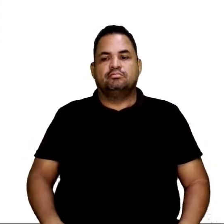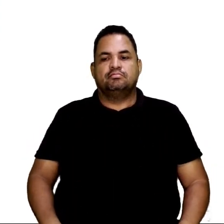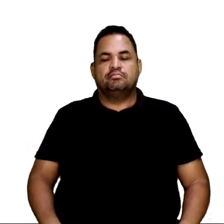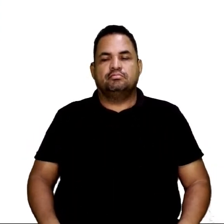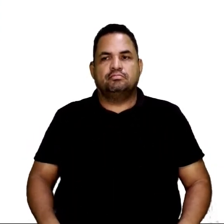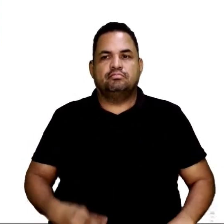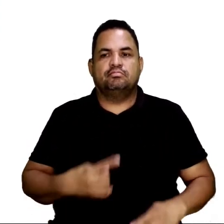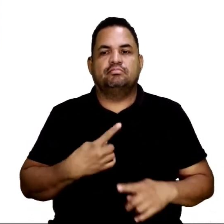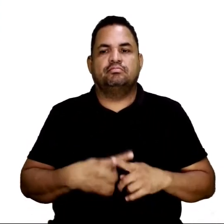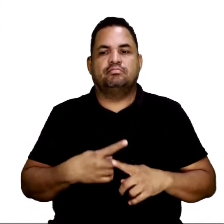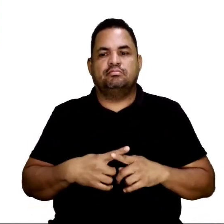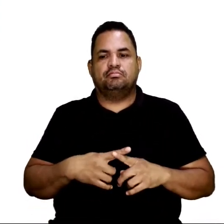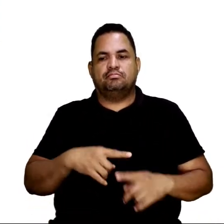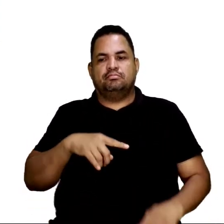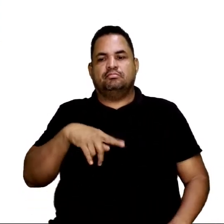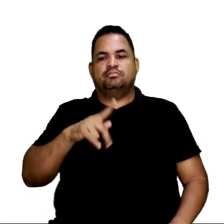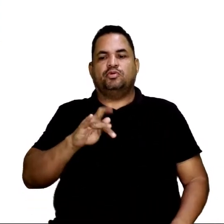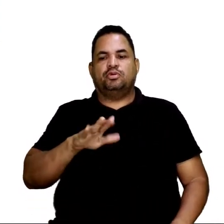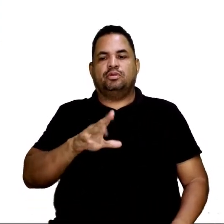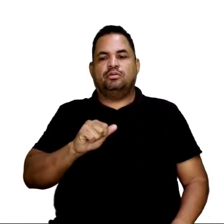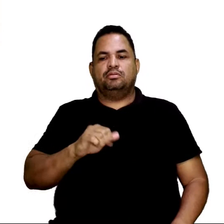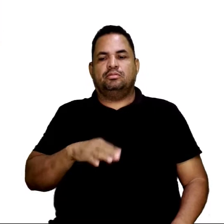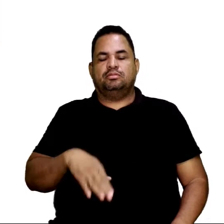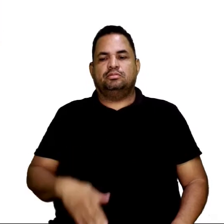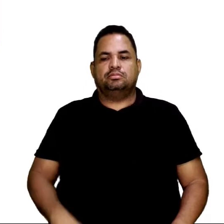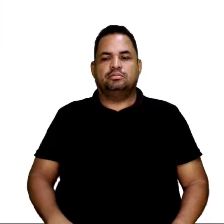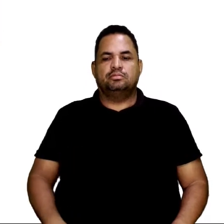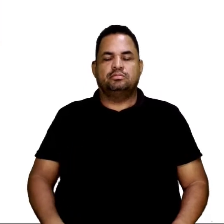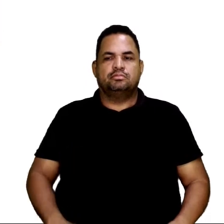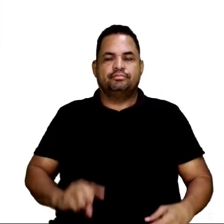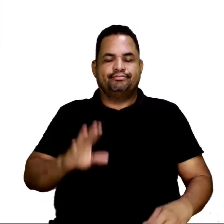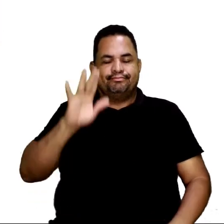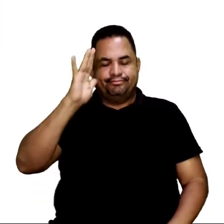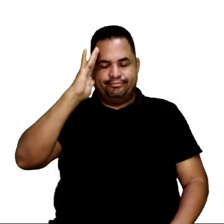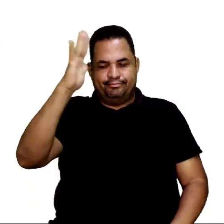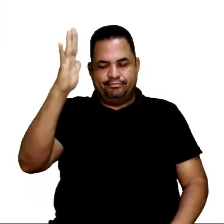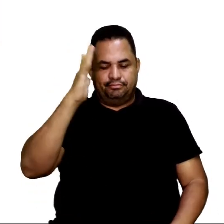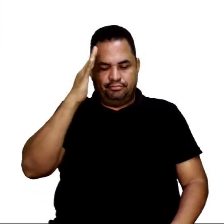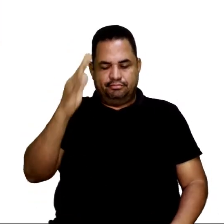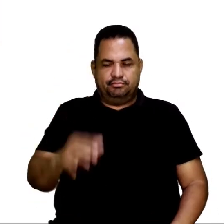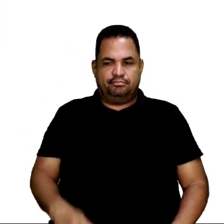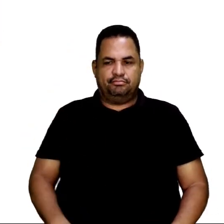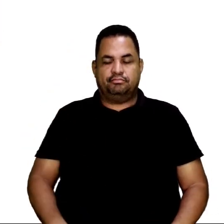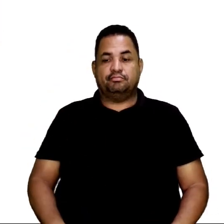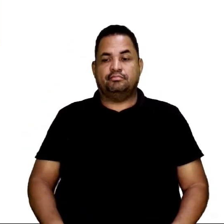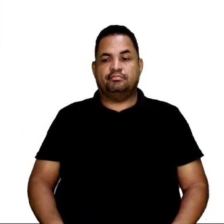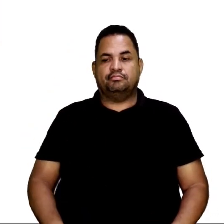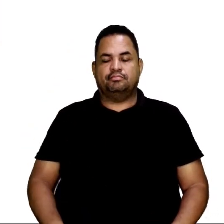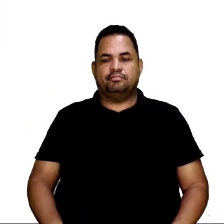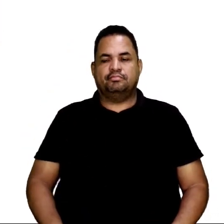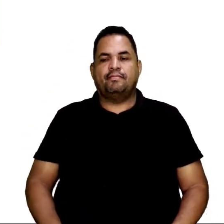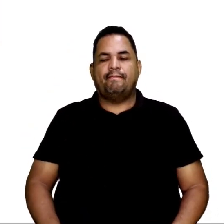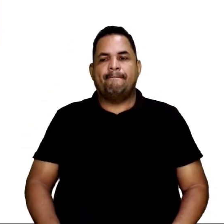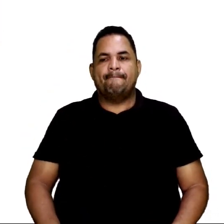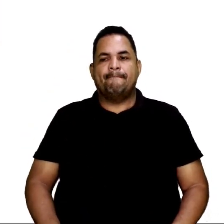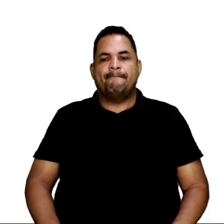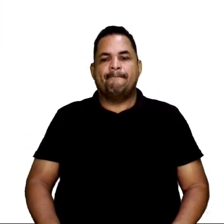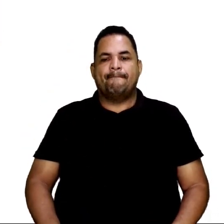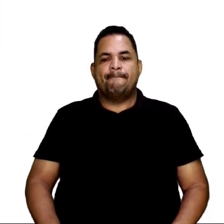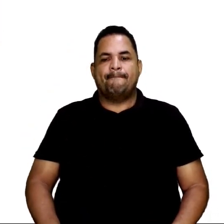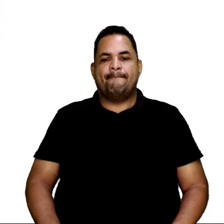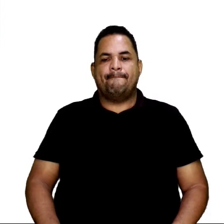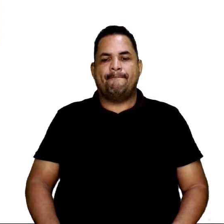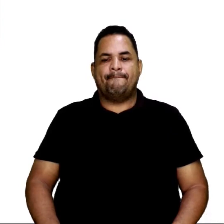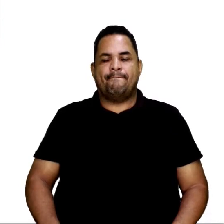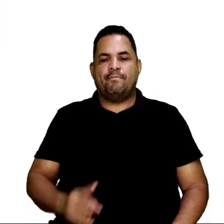procariontes aeróbicos. Lembram disso? Teoria lá dessas simbioses, tanto das mitocôndrias dos cloroplastos, nós